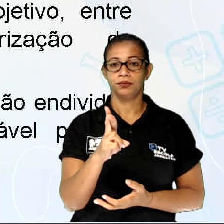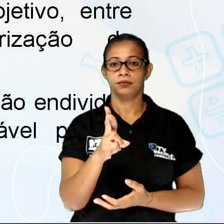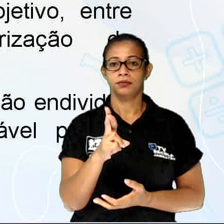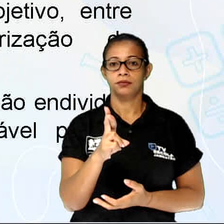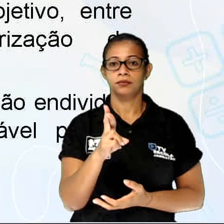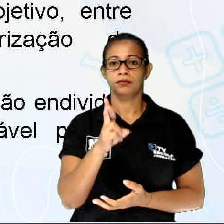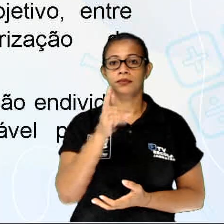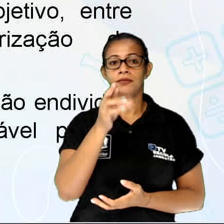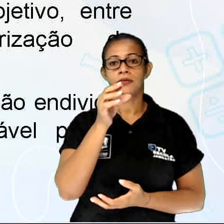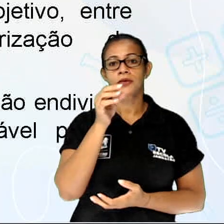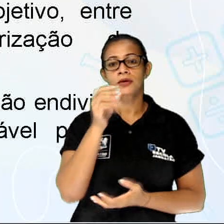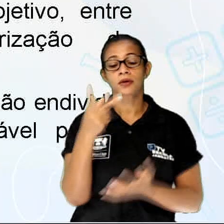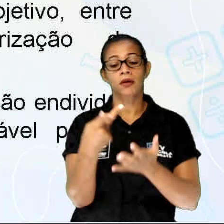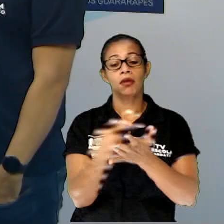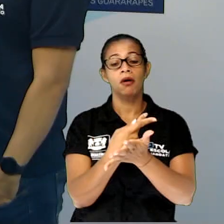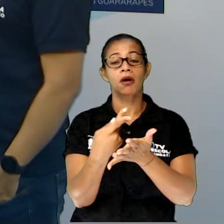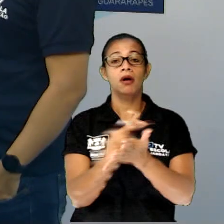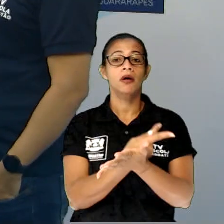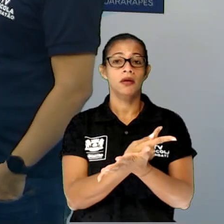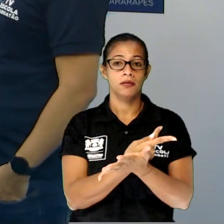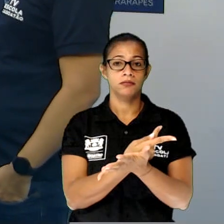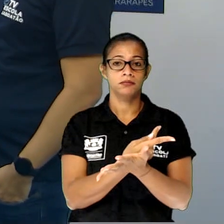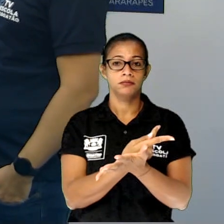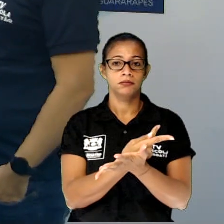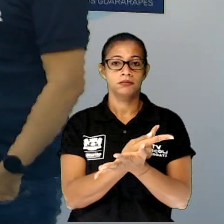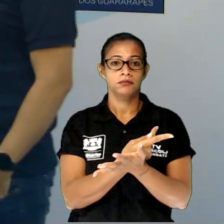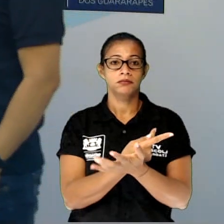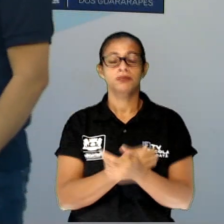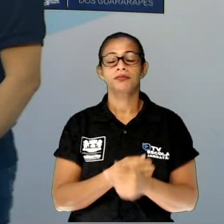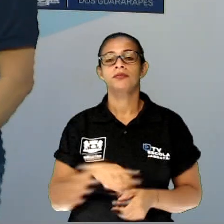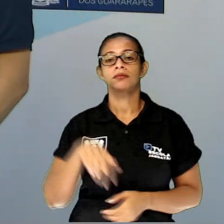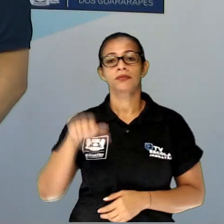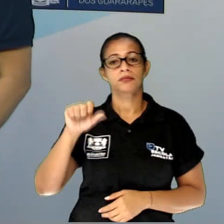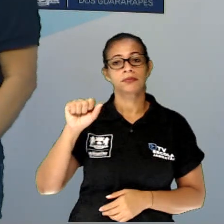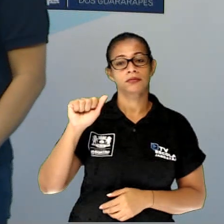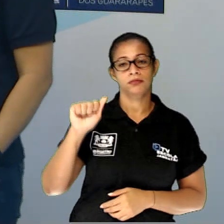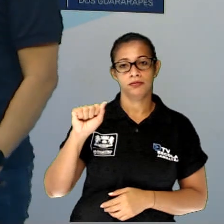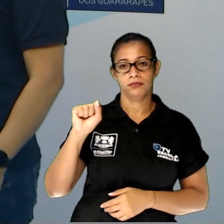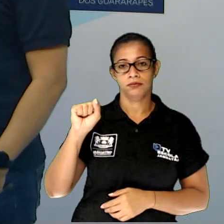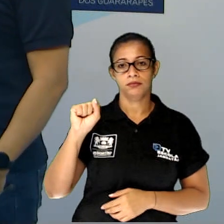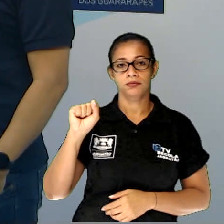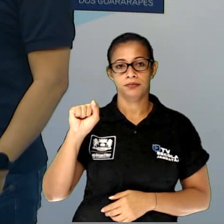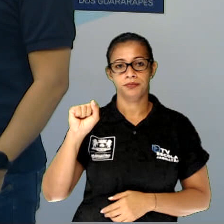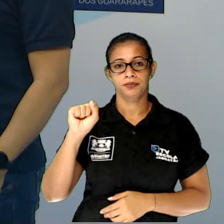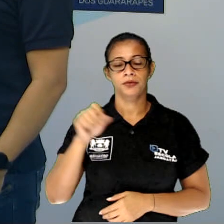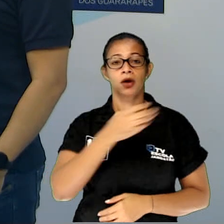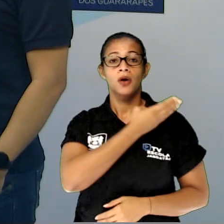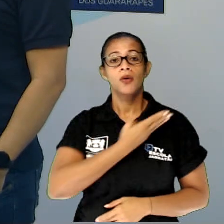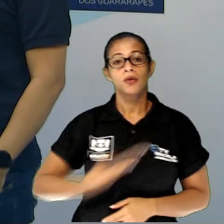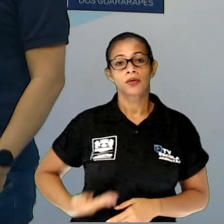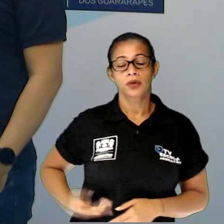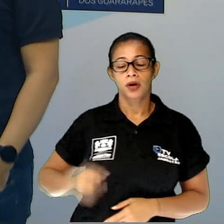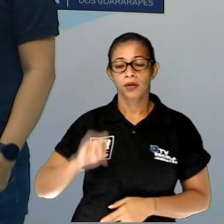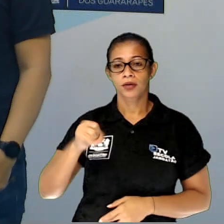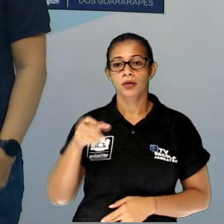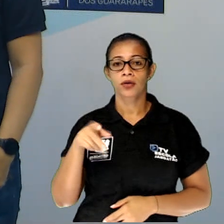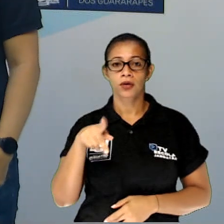ser considerada incorreta? Letra A. O governo de JK adotou uma